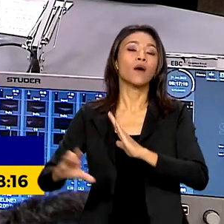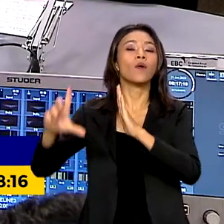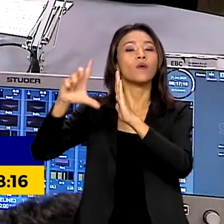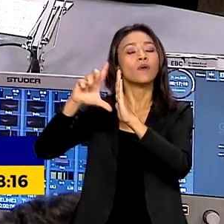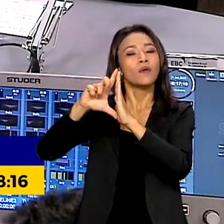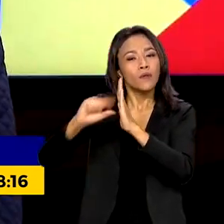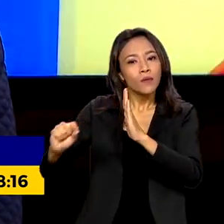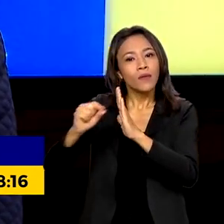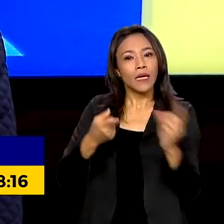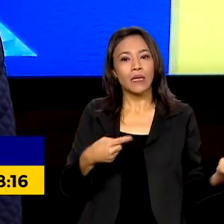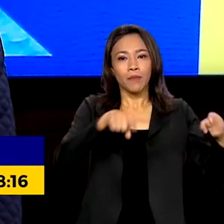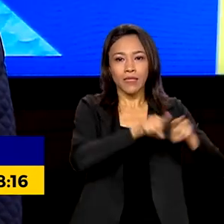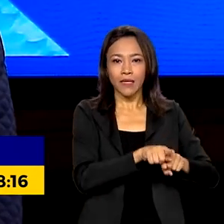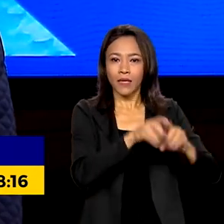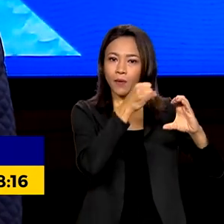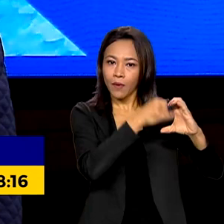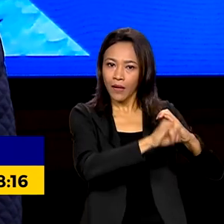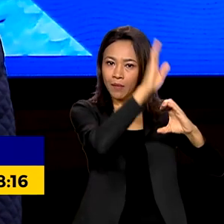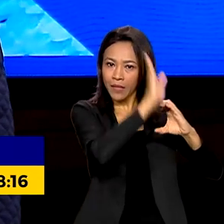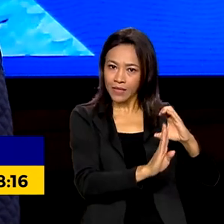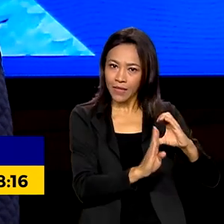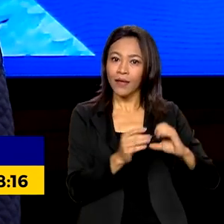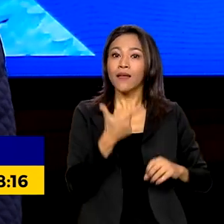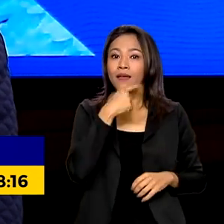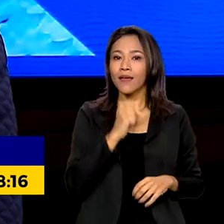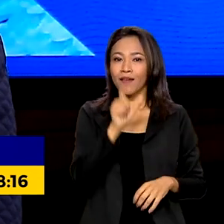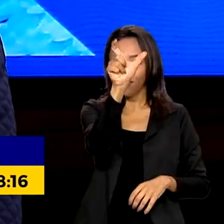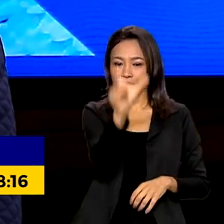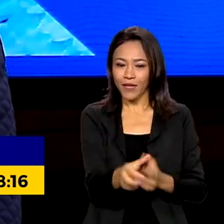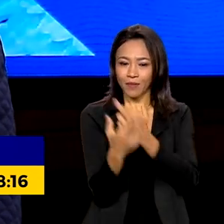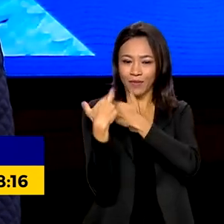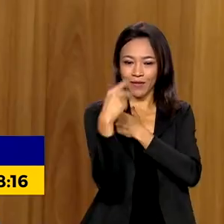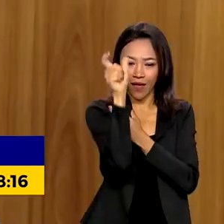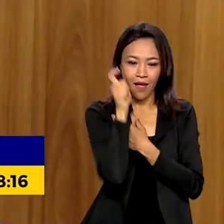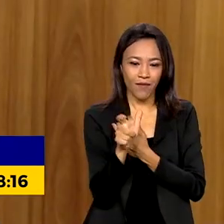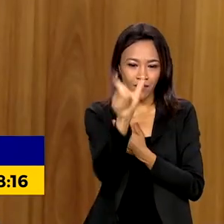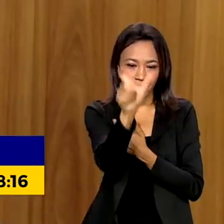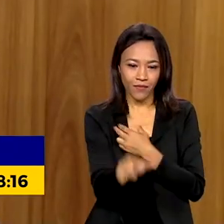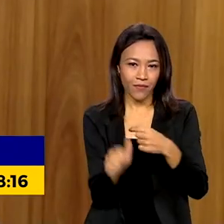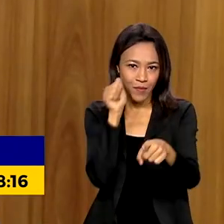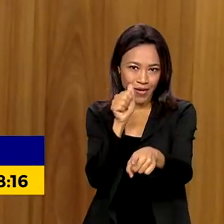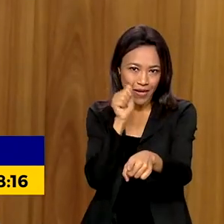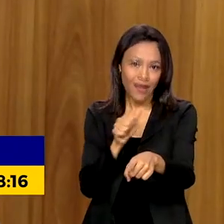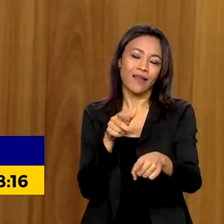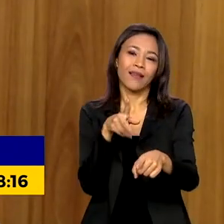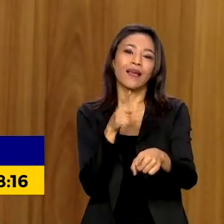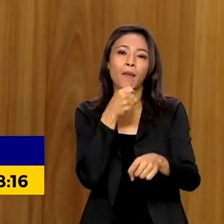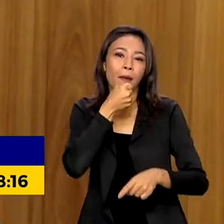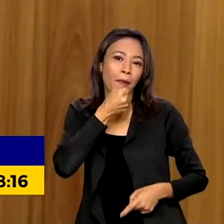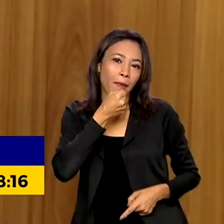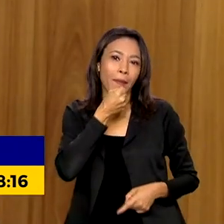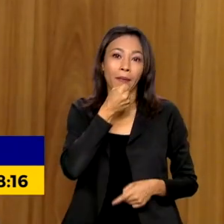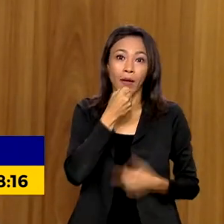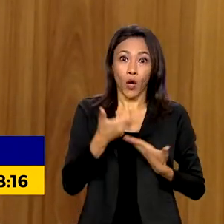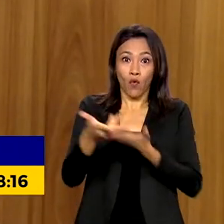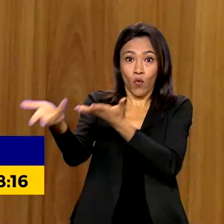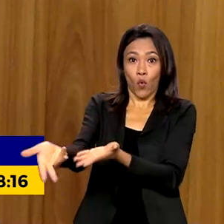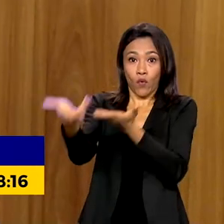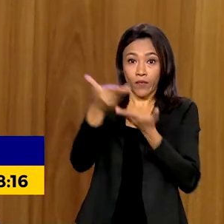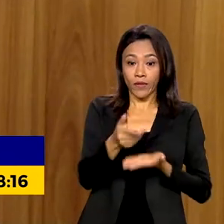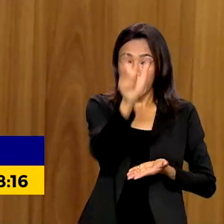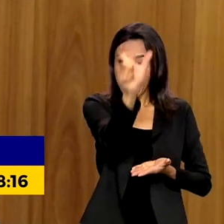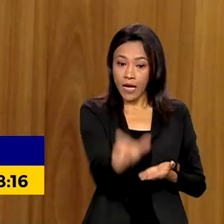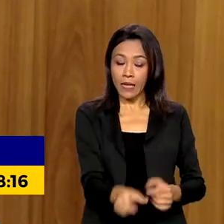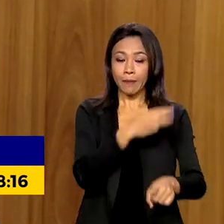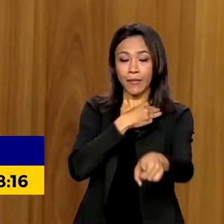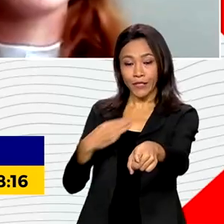de Comunicação, o programa é ancorado pela jornalista Karine Melo. Na reestreia, a convidada foi a ministra da Saúde,